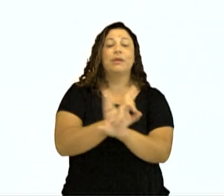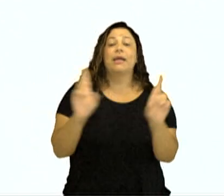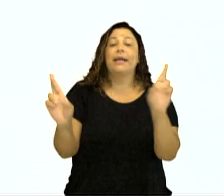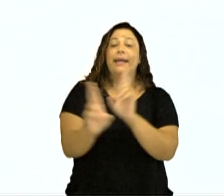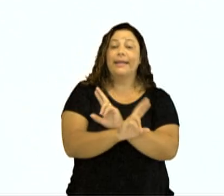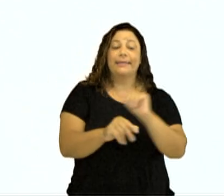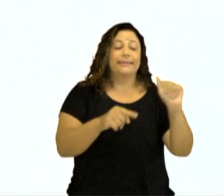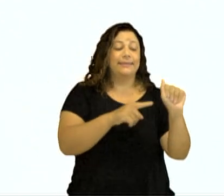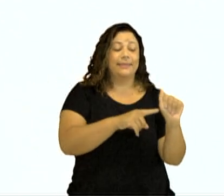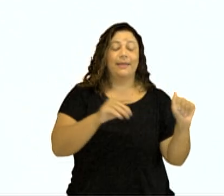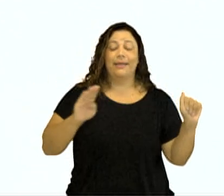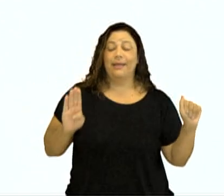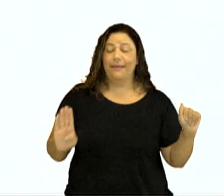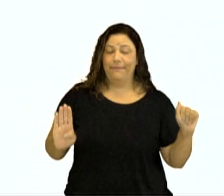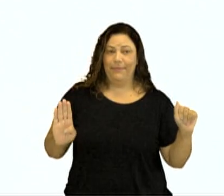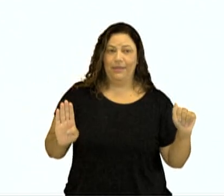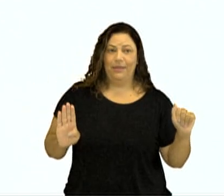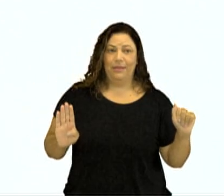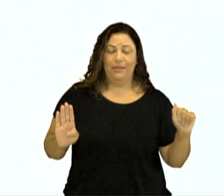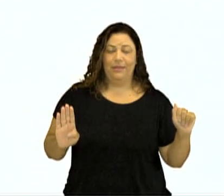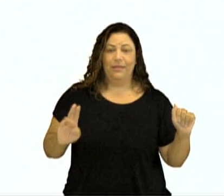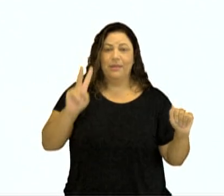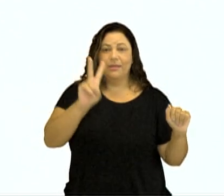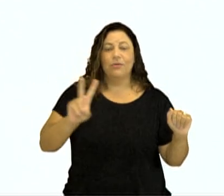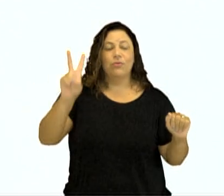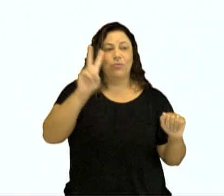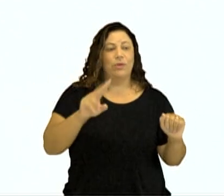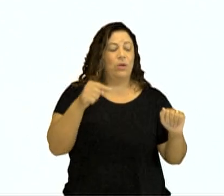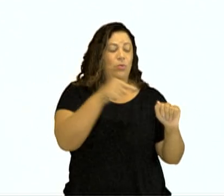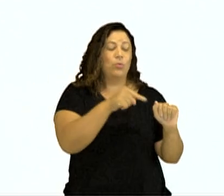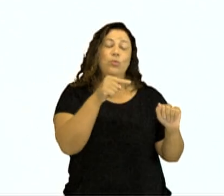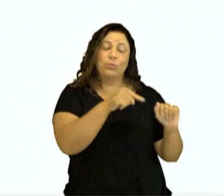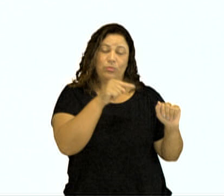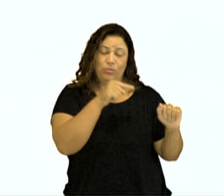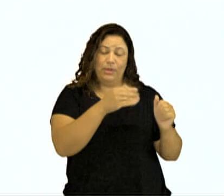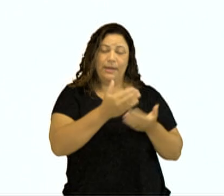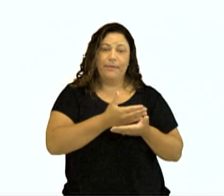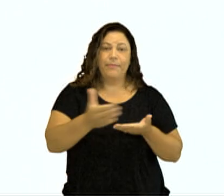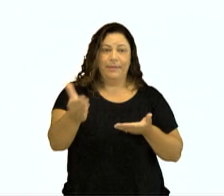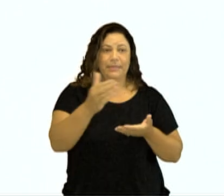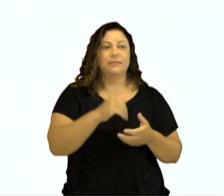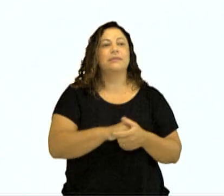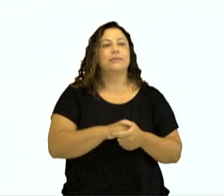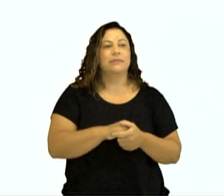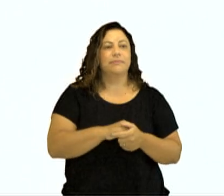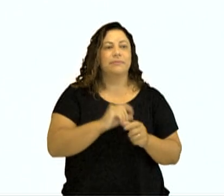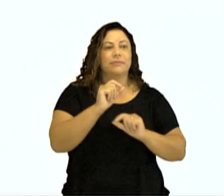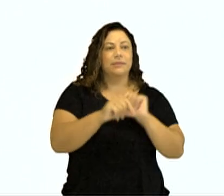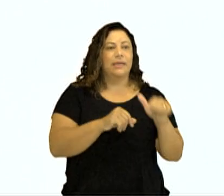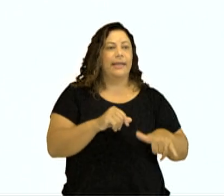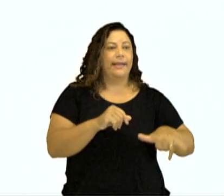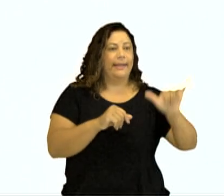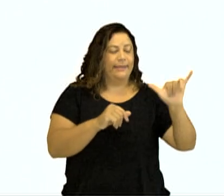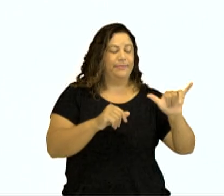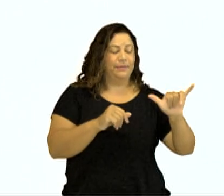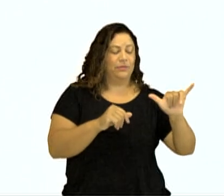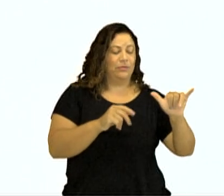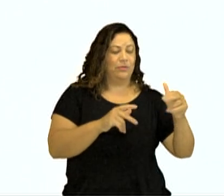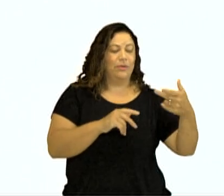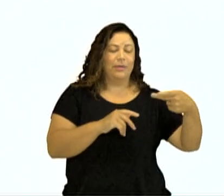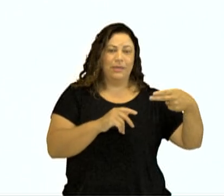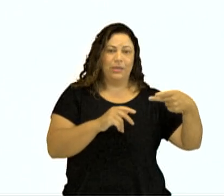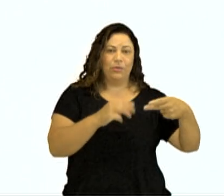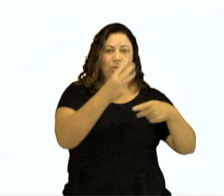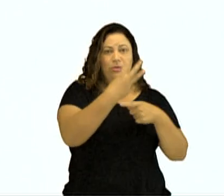entre A e B. Então, o valor do A é o valor de partida. Expressa por y igual a